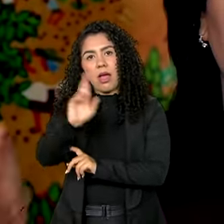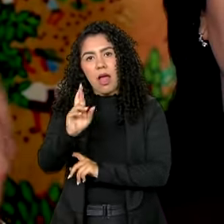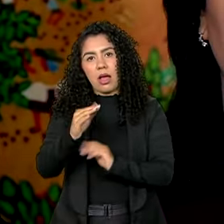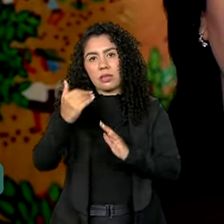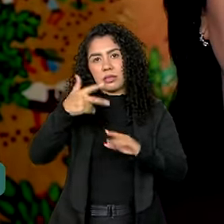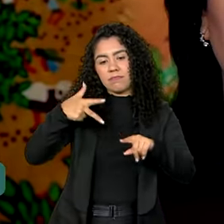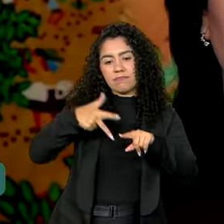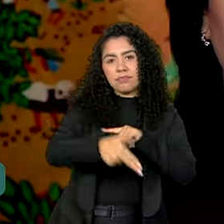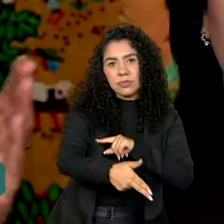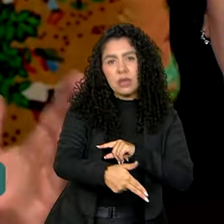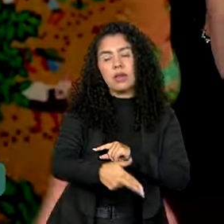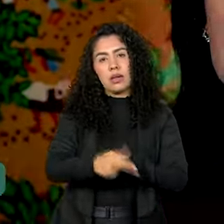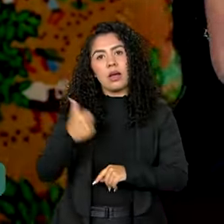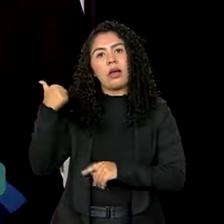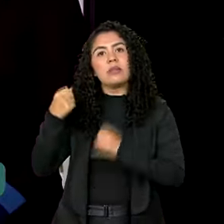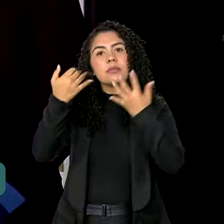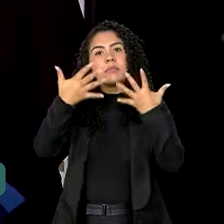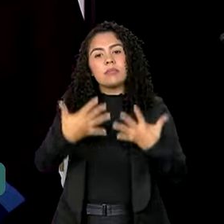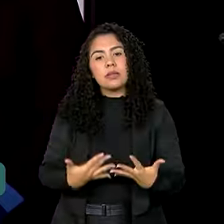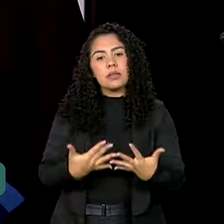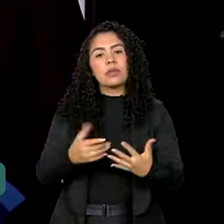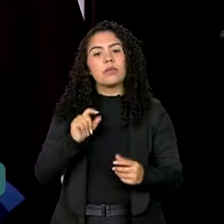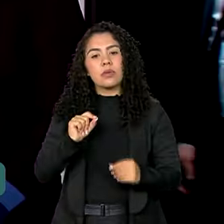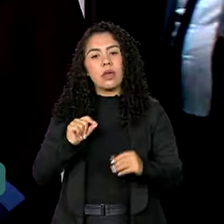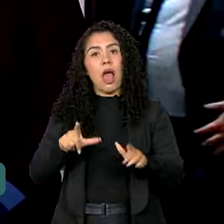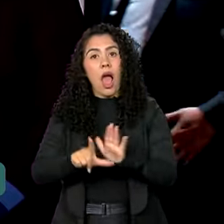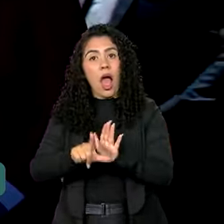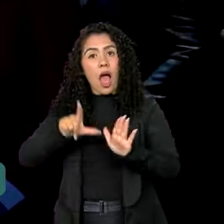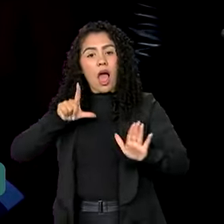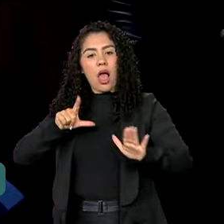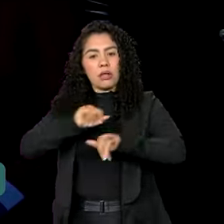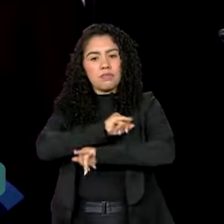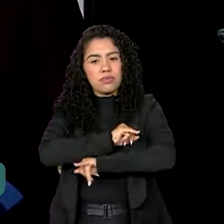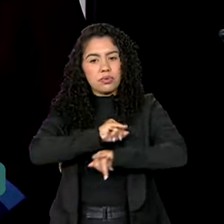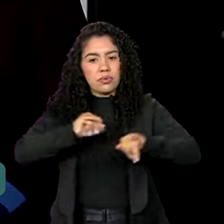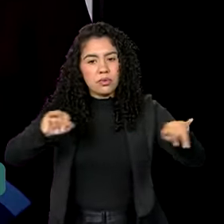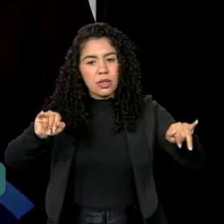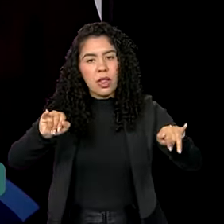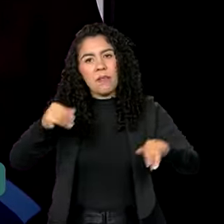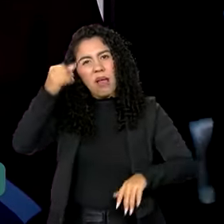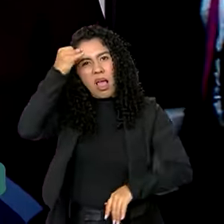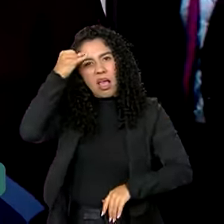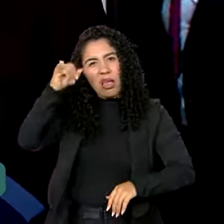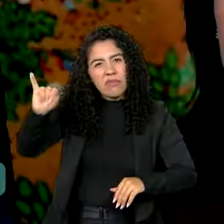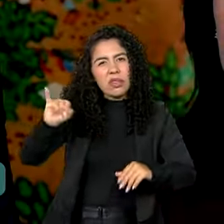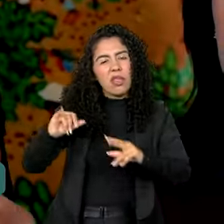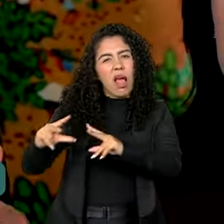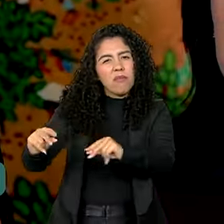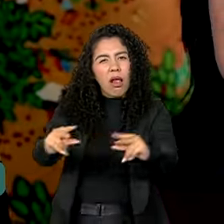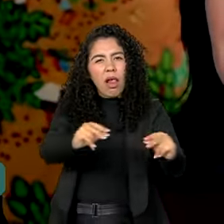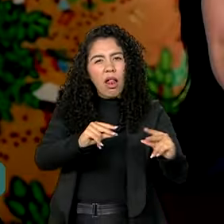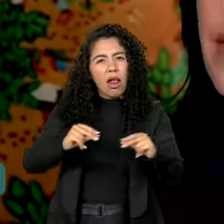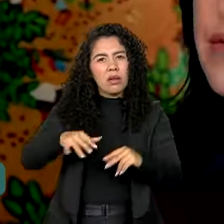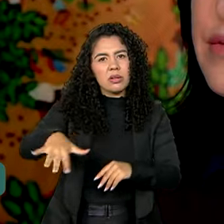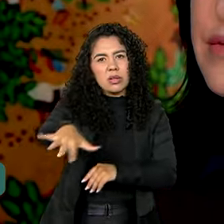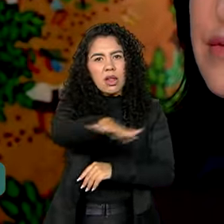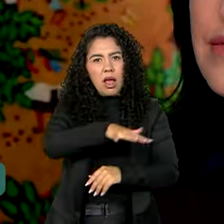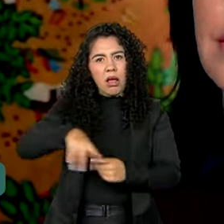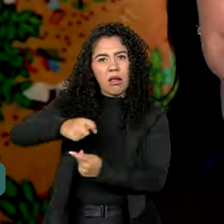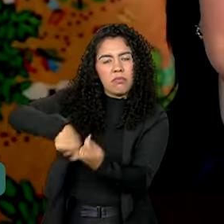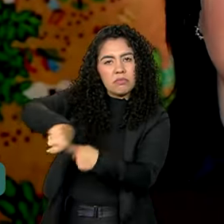Haddad o governo decidiu antecipar o anúncio para diminuir os ruídos no mercado financeiro para manter o